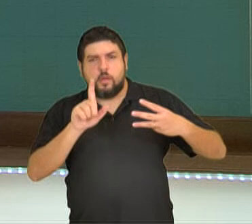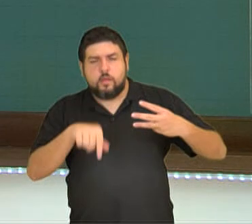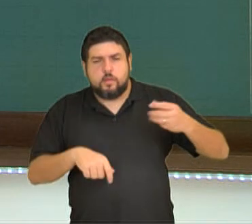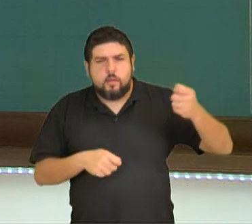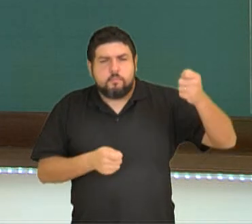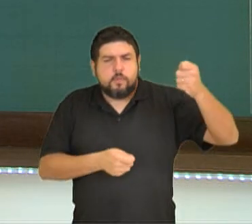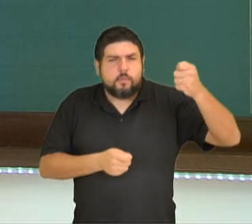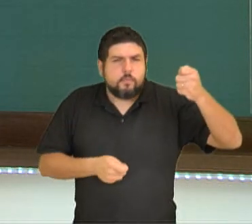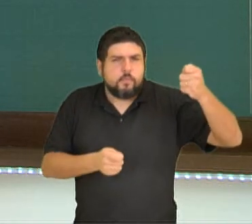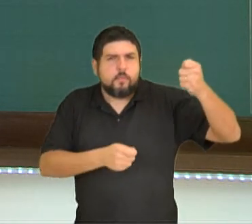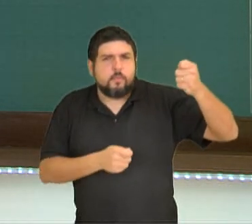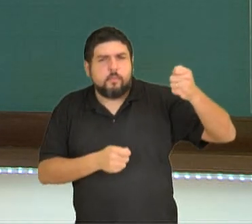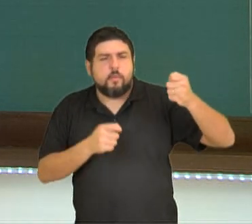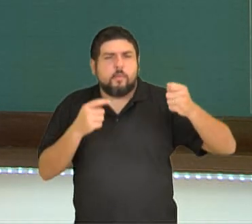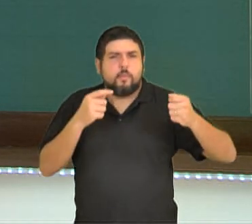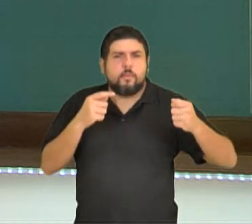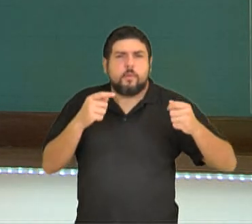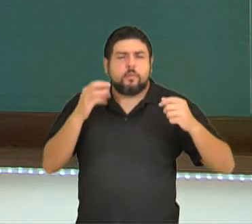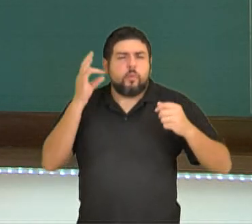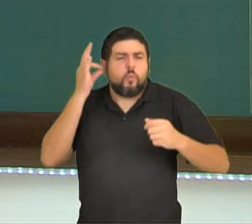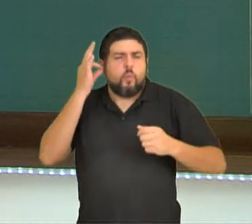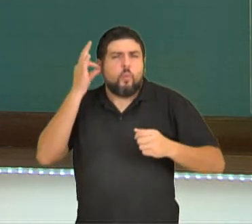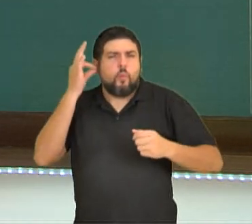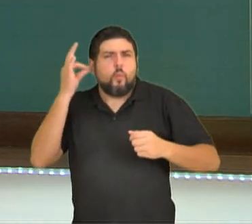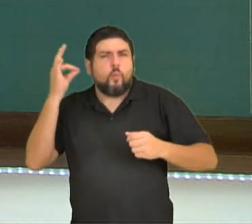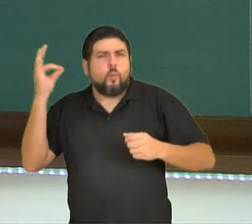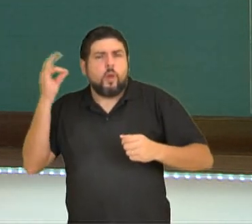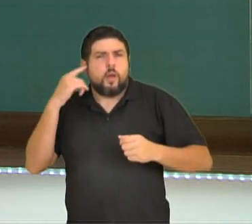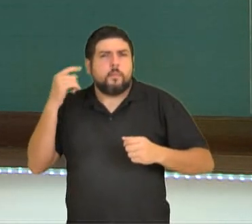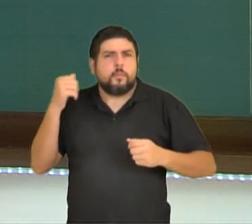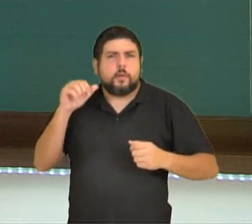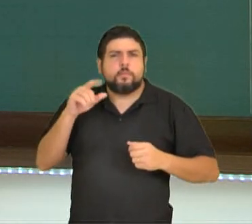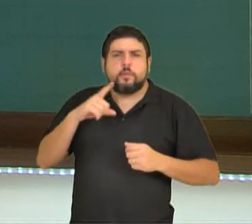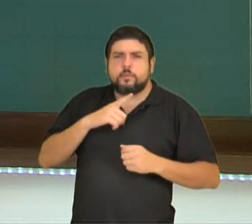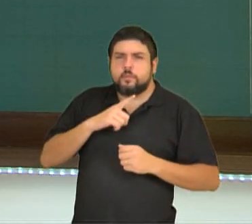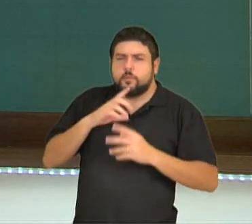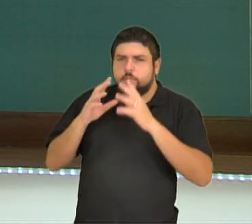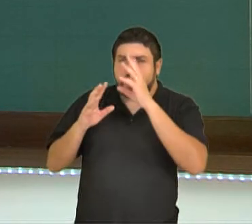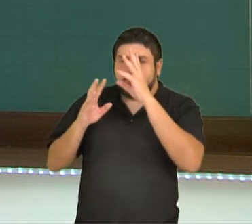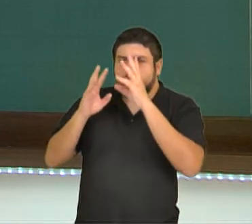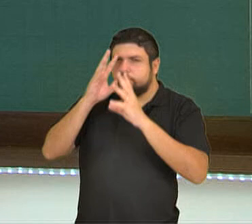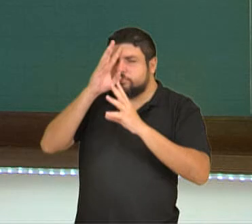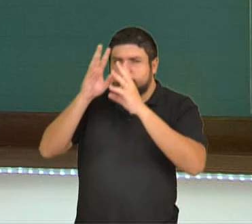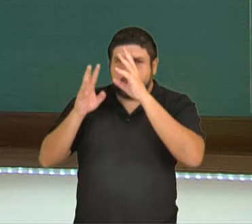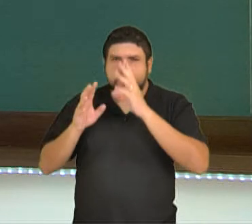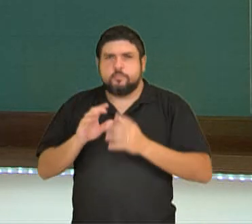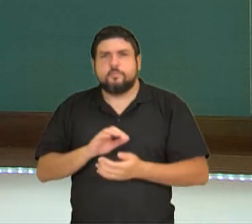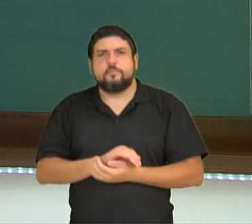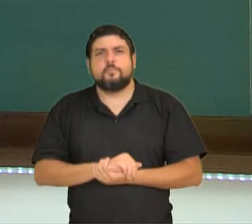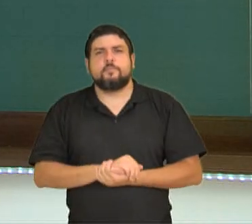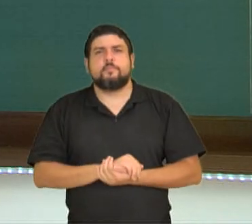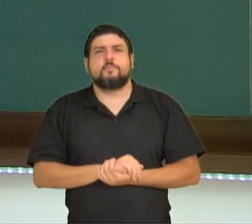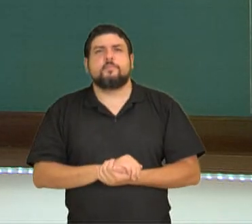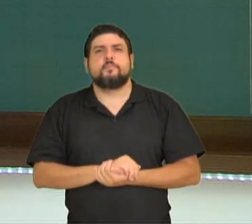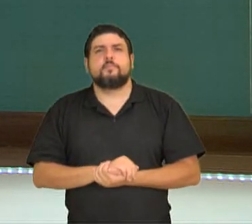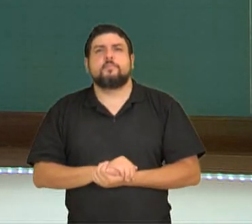as improvisações, que é o berimbau mais agudo dentro da roda, certo?